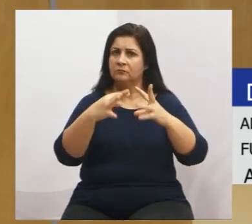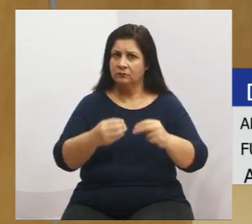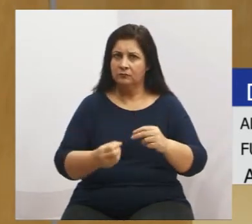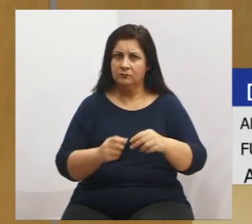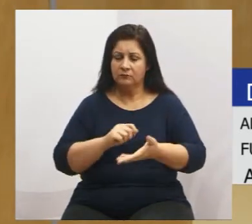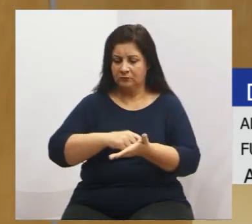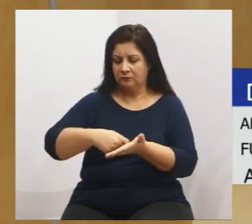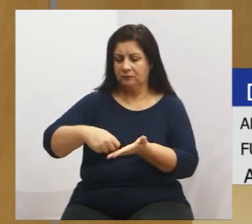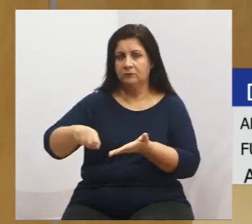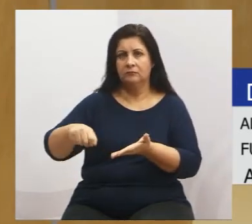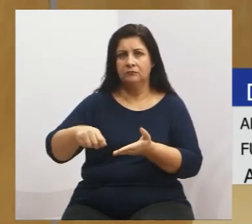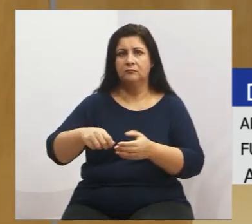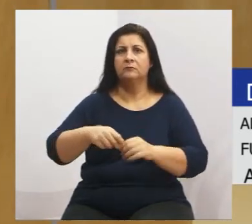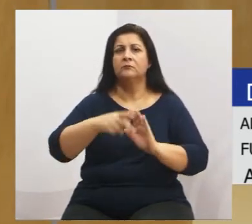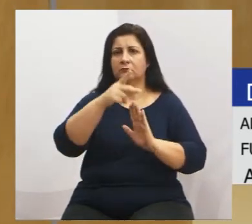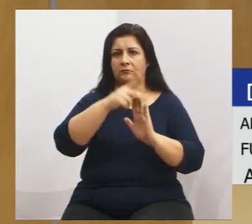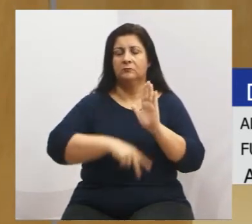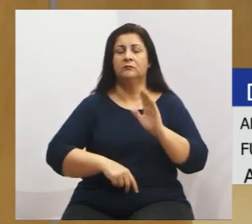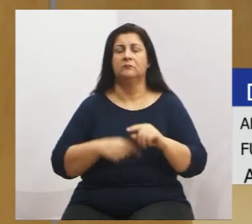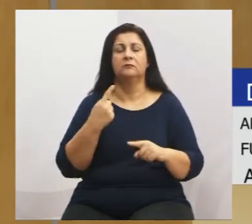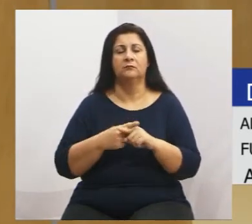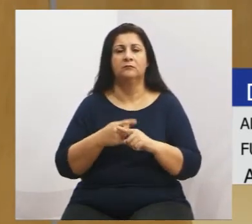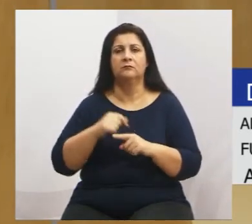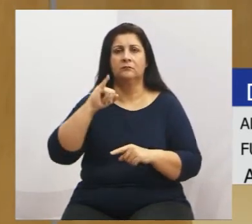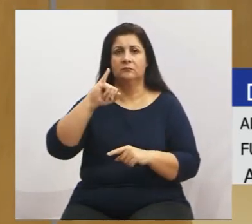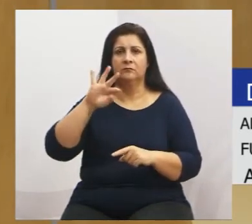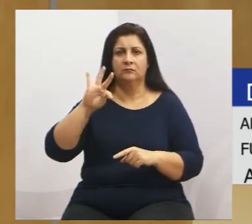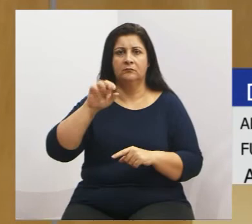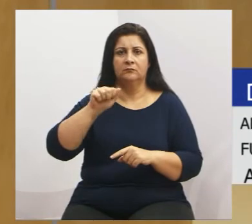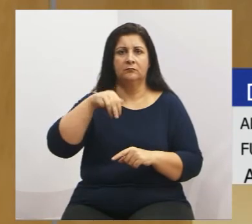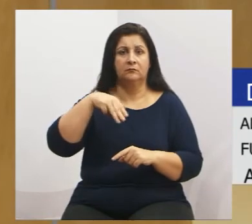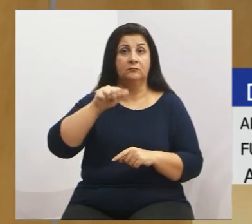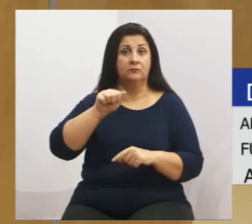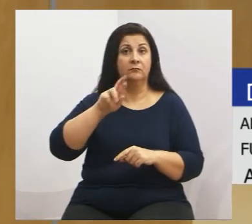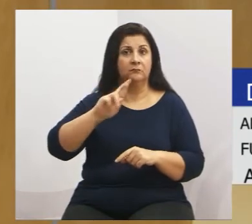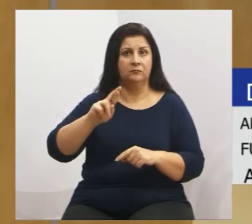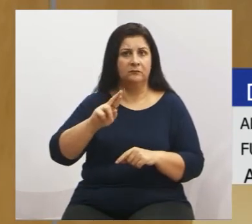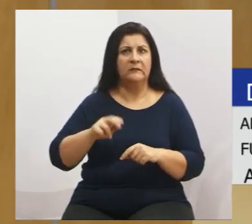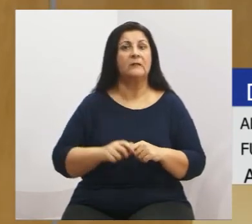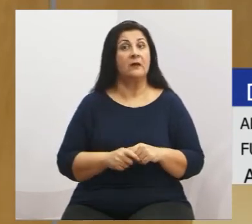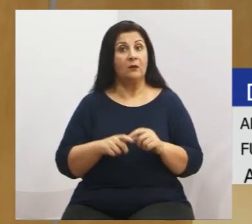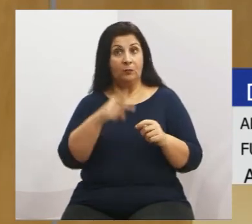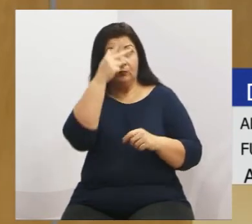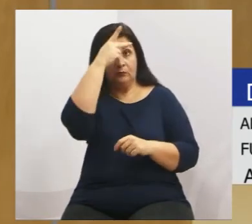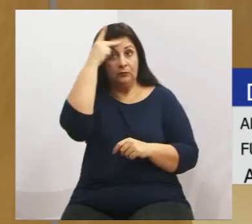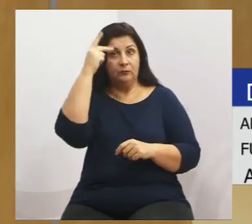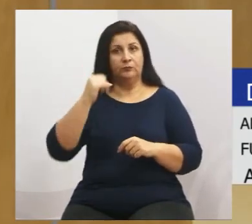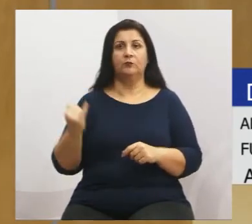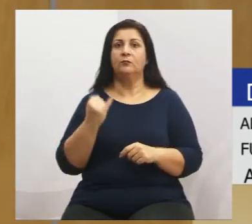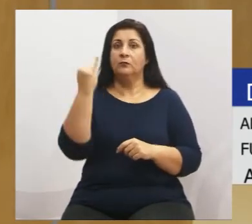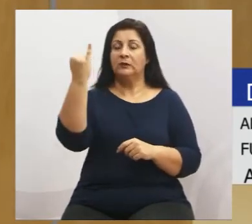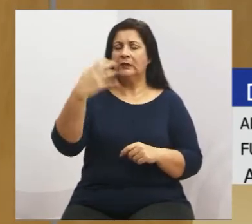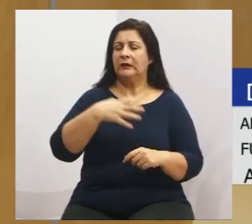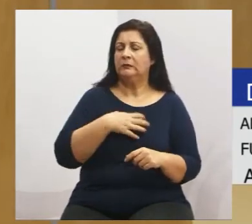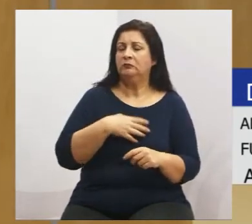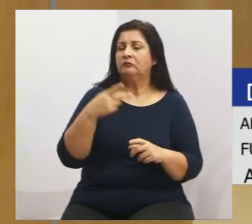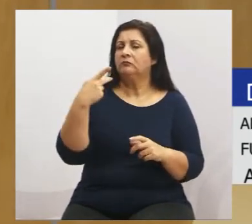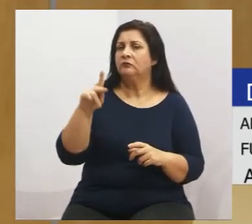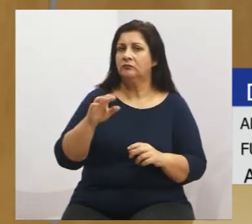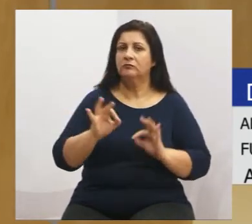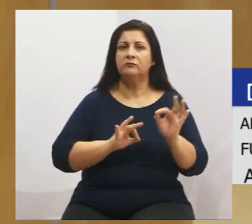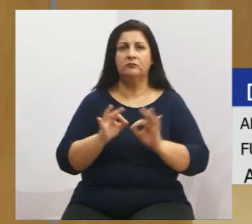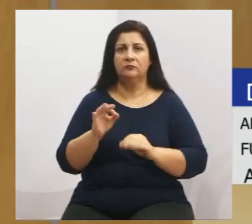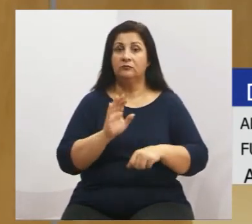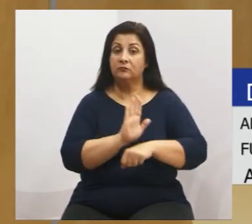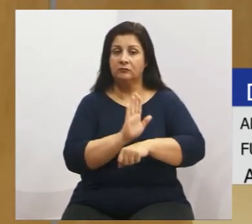dúvida que o vereador Itamar Alves foi um grande jacareense que fez com que esses bairros, né, do modo dele, do jeito dele,